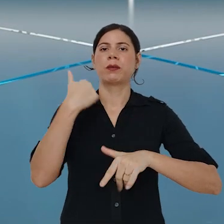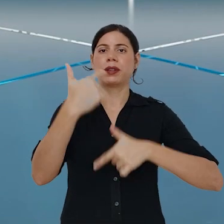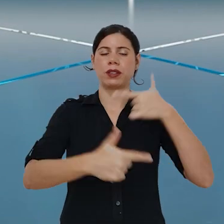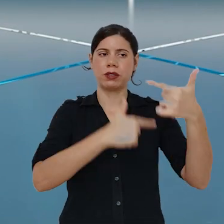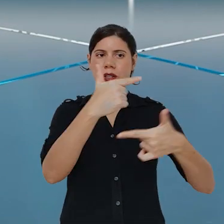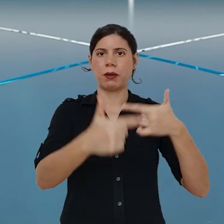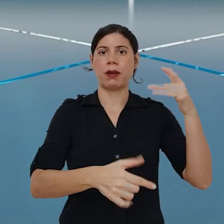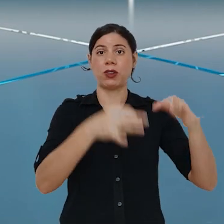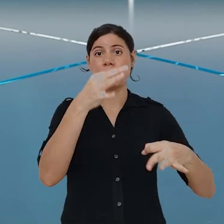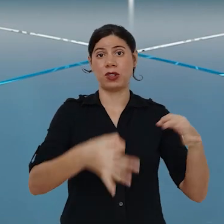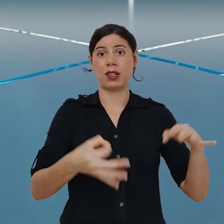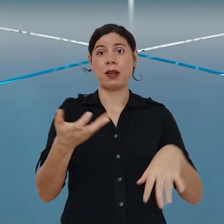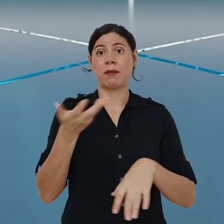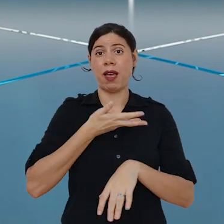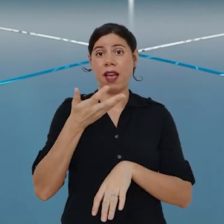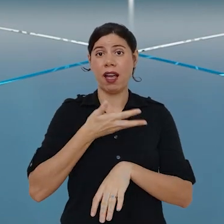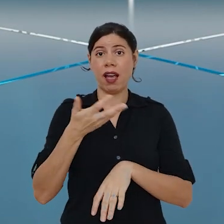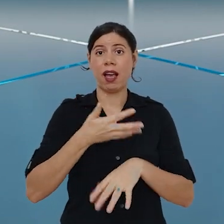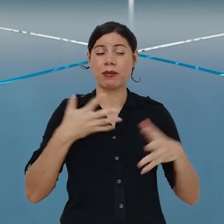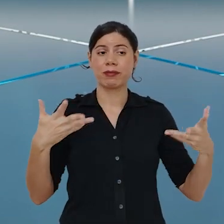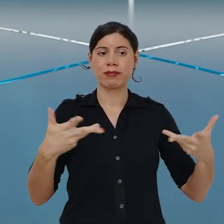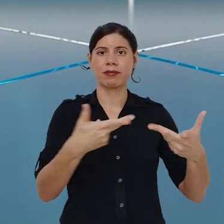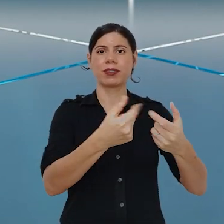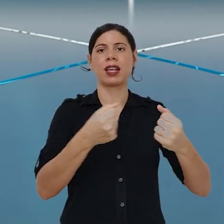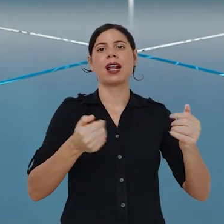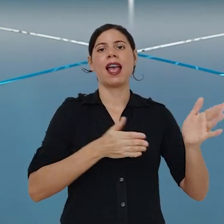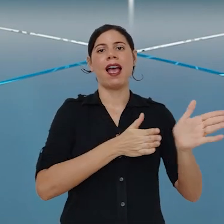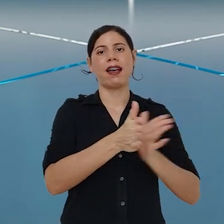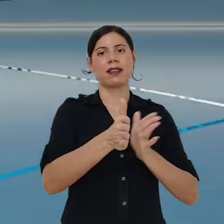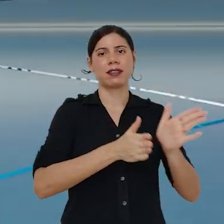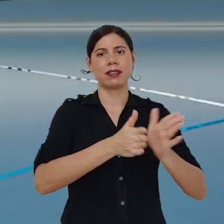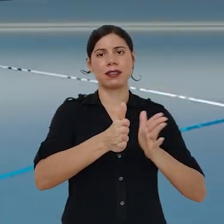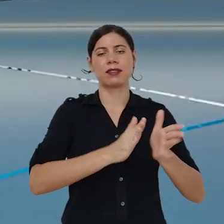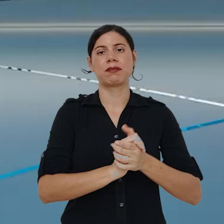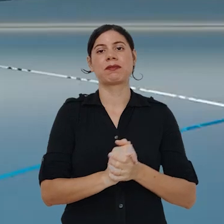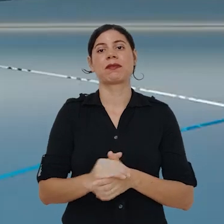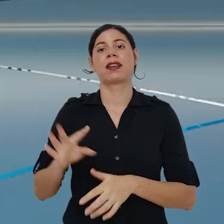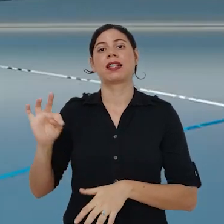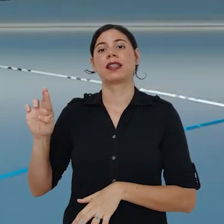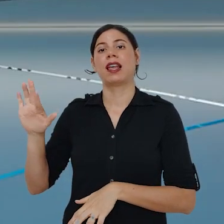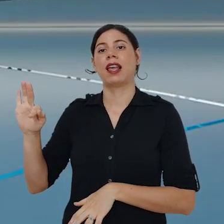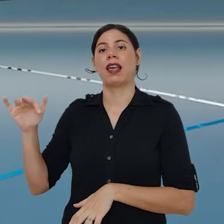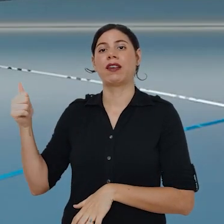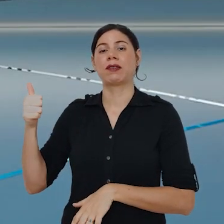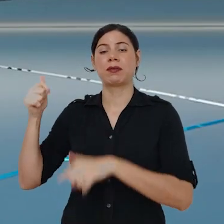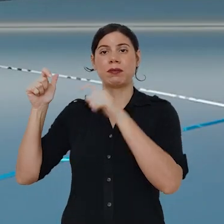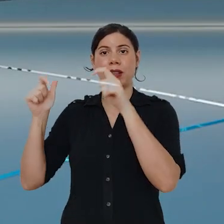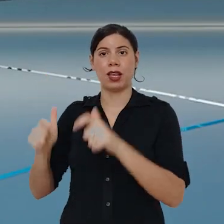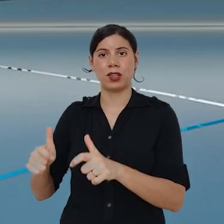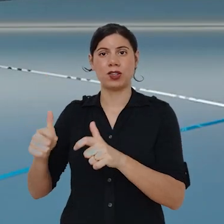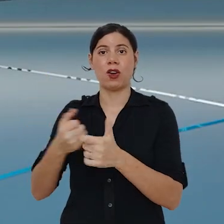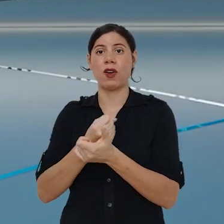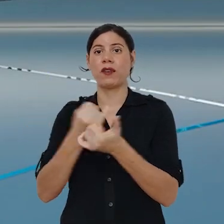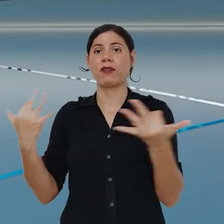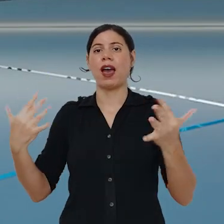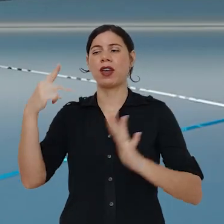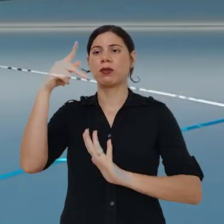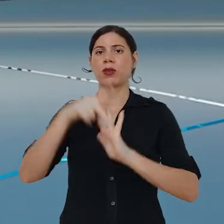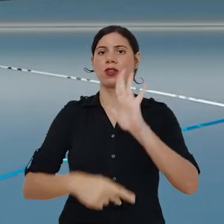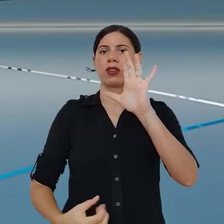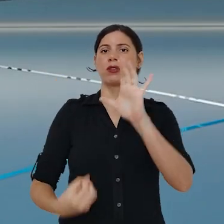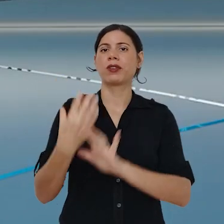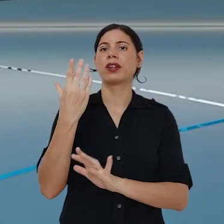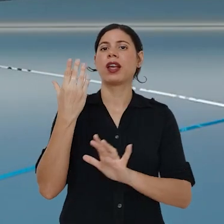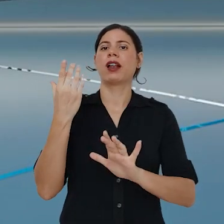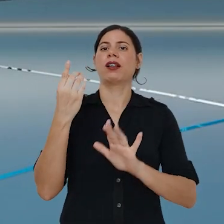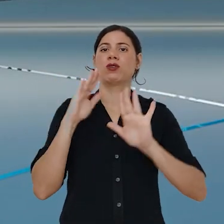da justiça seja mais rápida, eficaz e acessível. E aqui no TRF da Primeira Região, muitos projetos